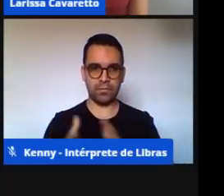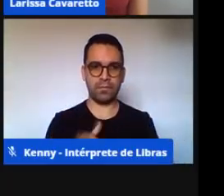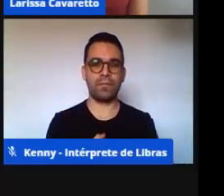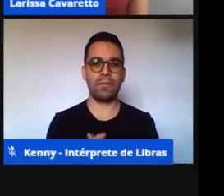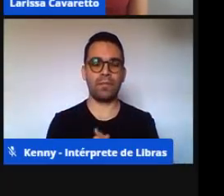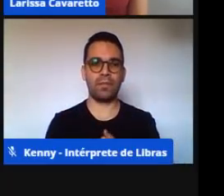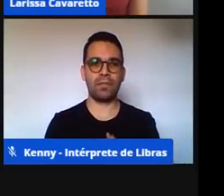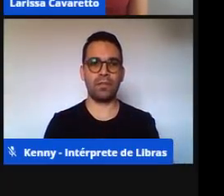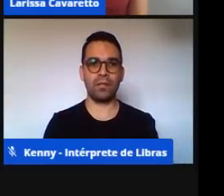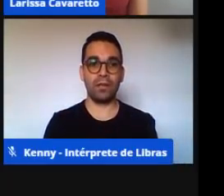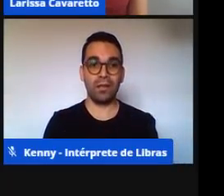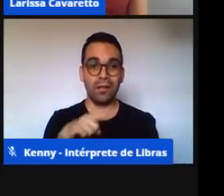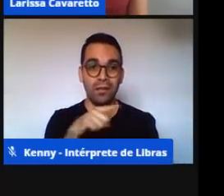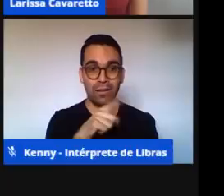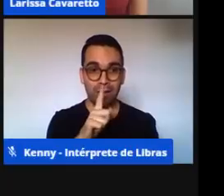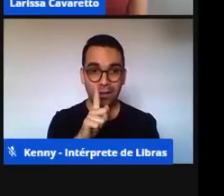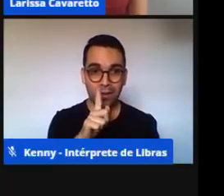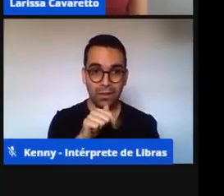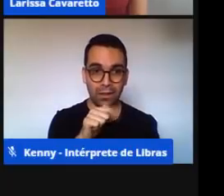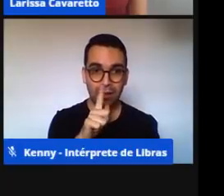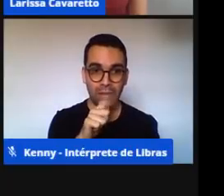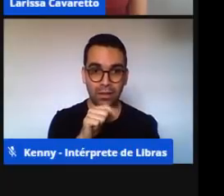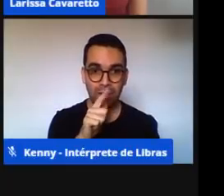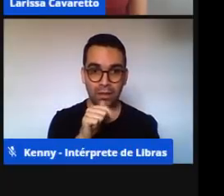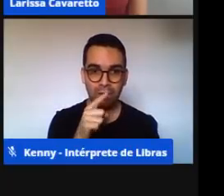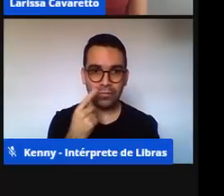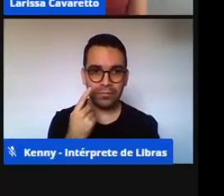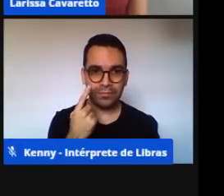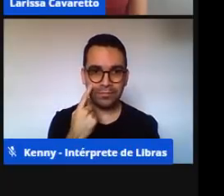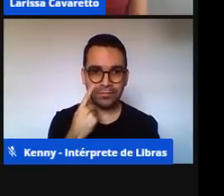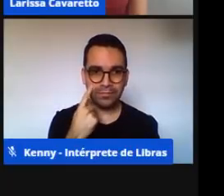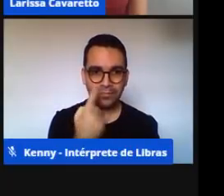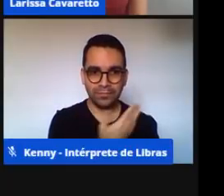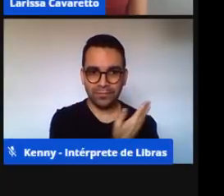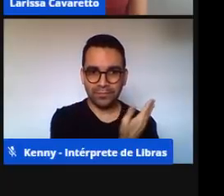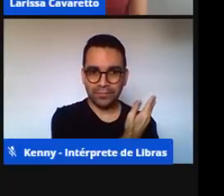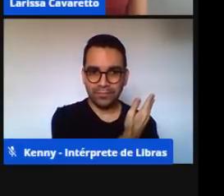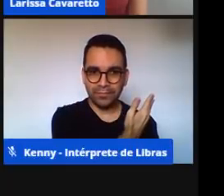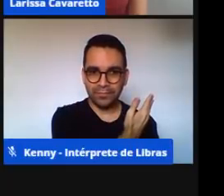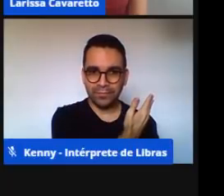Então, os bebedouros com esses jatos de água que vão direto na boca,